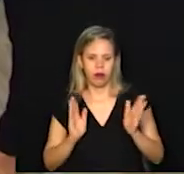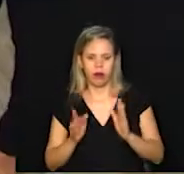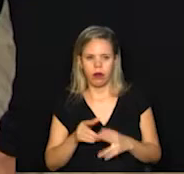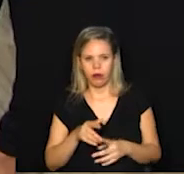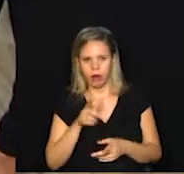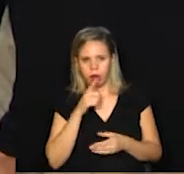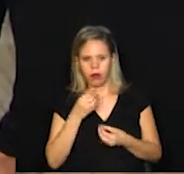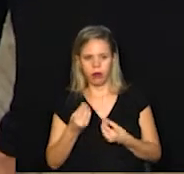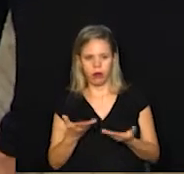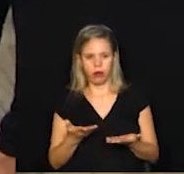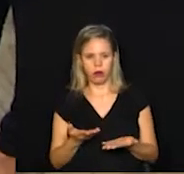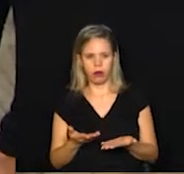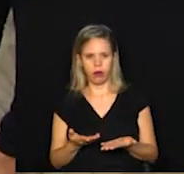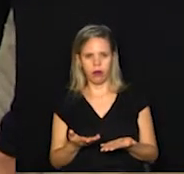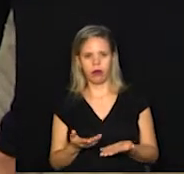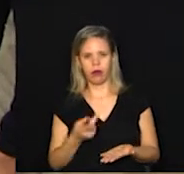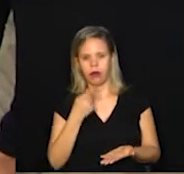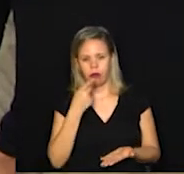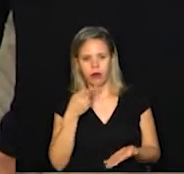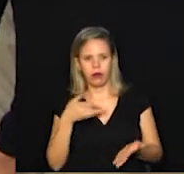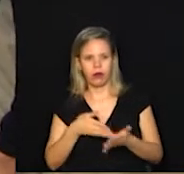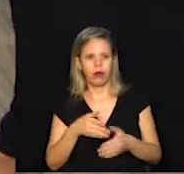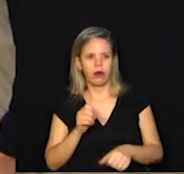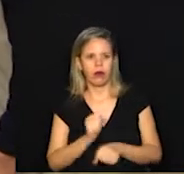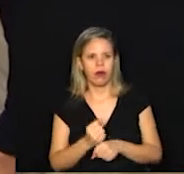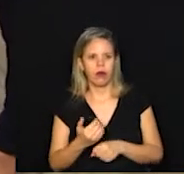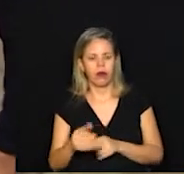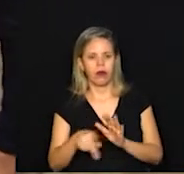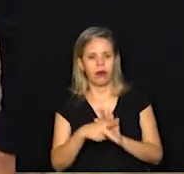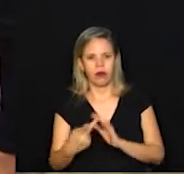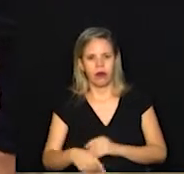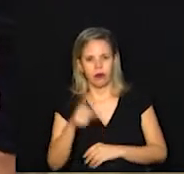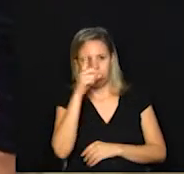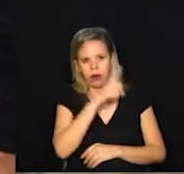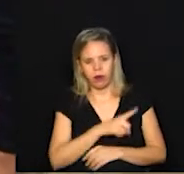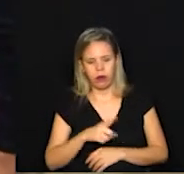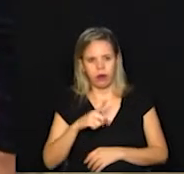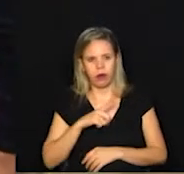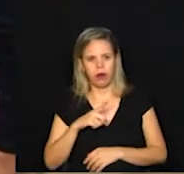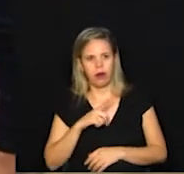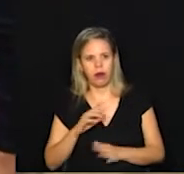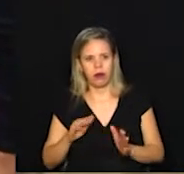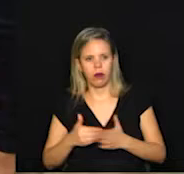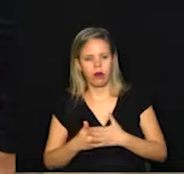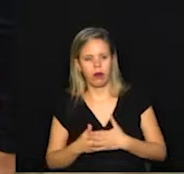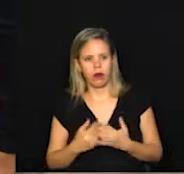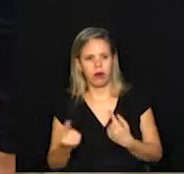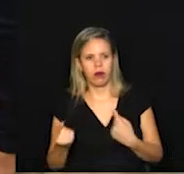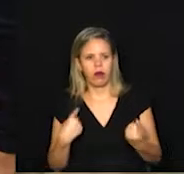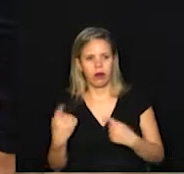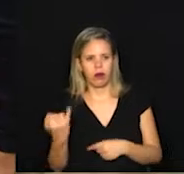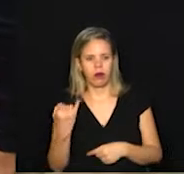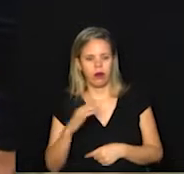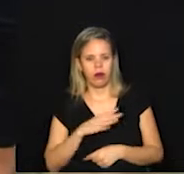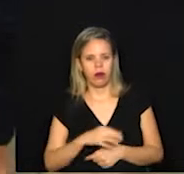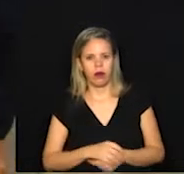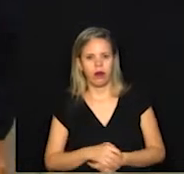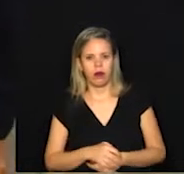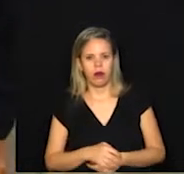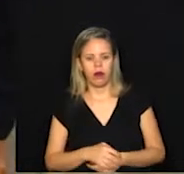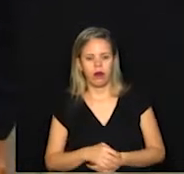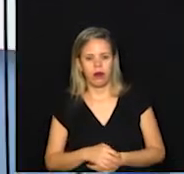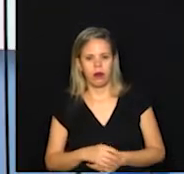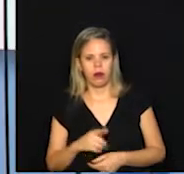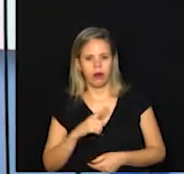que a gente está falando desta interrupção, no próprio domingo a gente vai ter um bloqueio de uma via importante da nossa cidade. Isso,